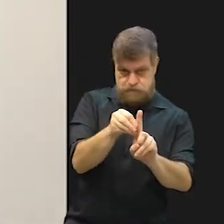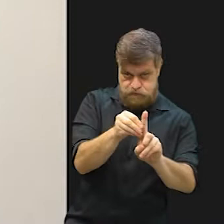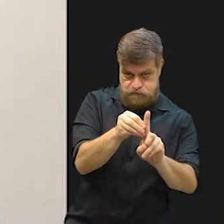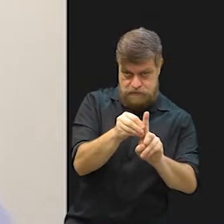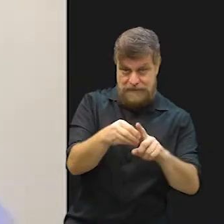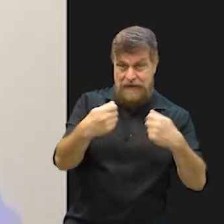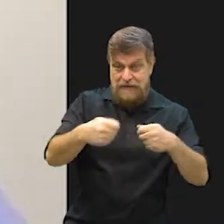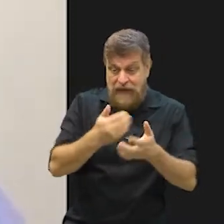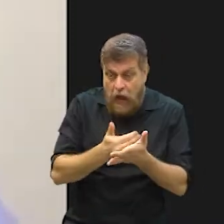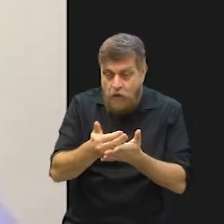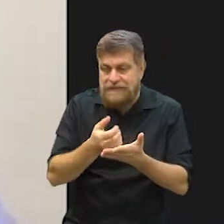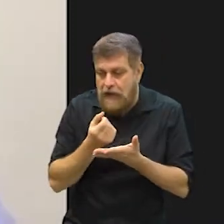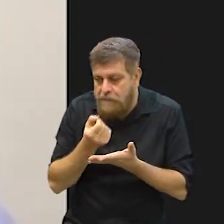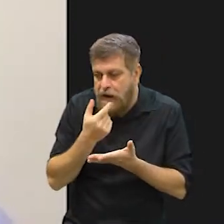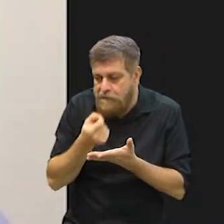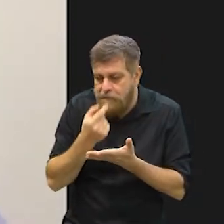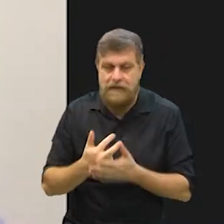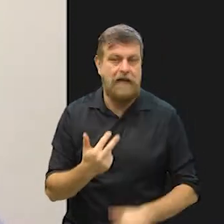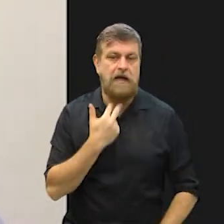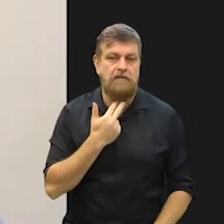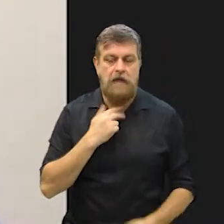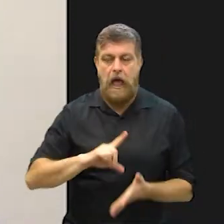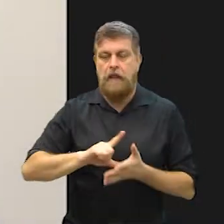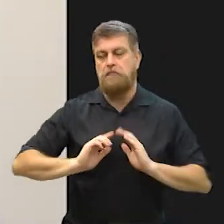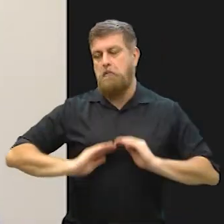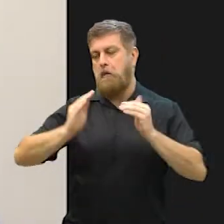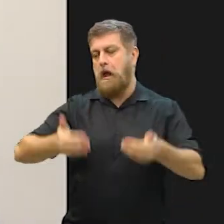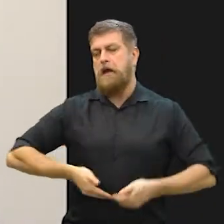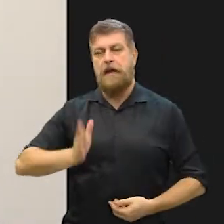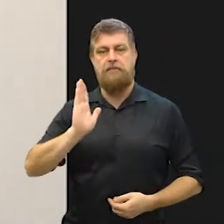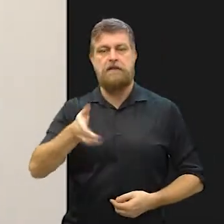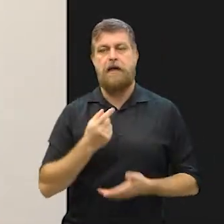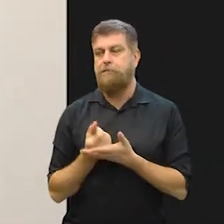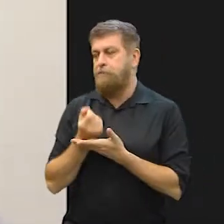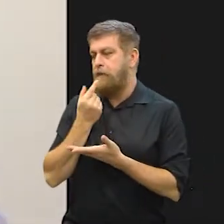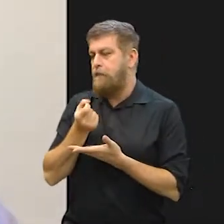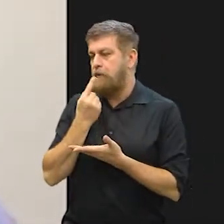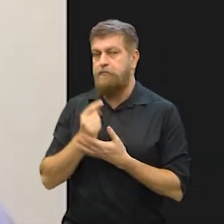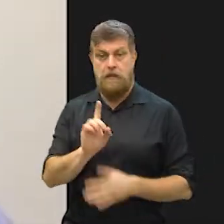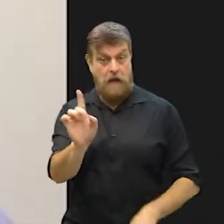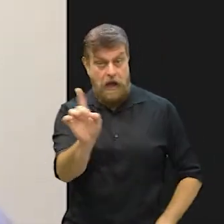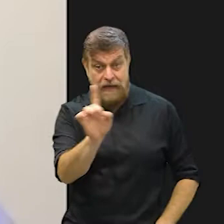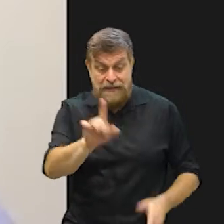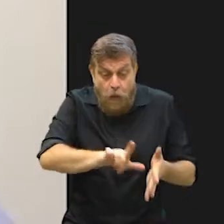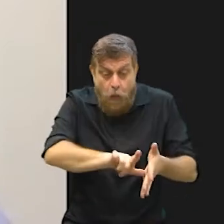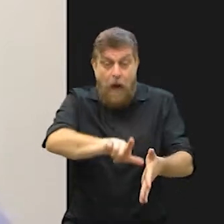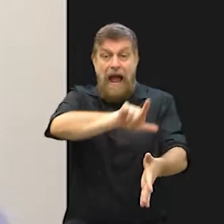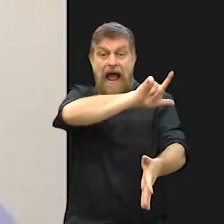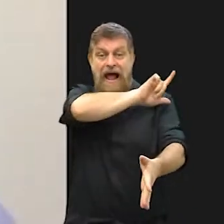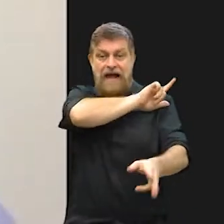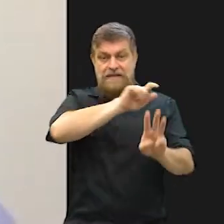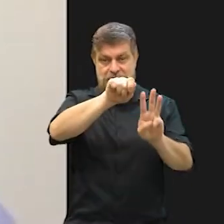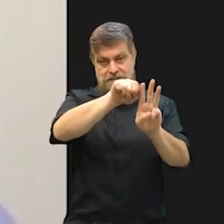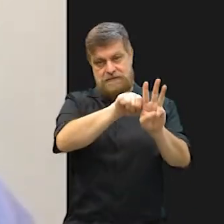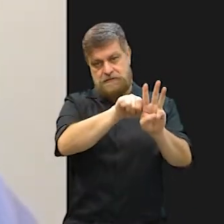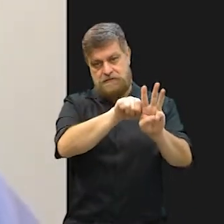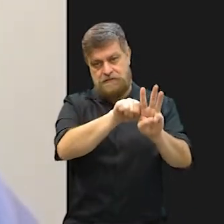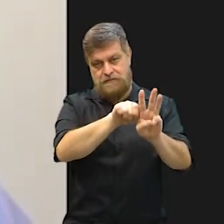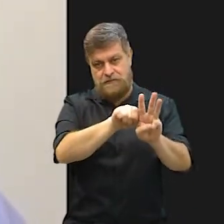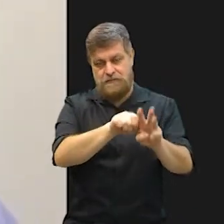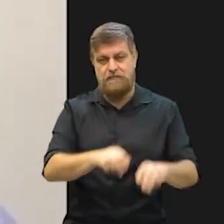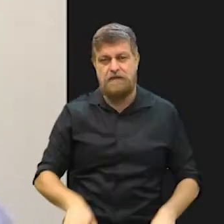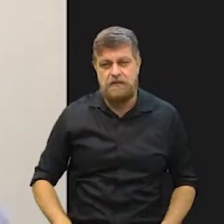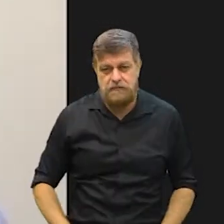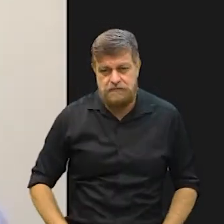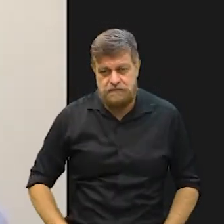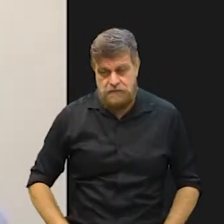de engravidar, não adianta começar a tomar o ácido fólico depois que você descobriu que está grávida, tem que ser antes.